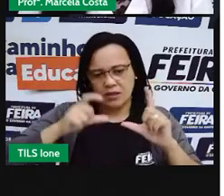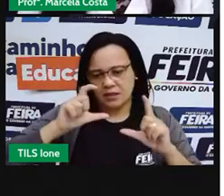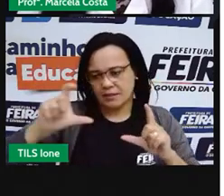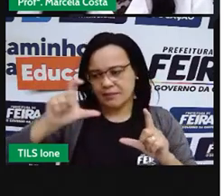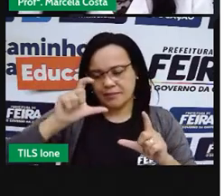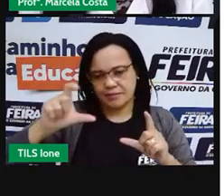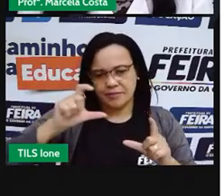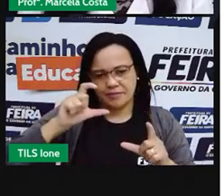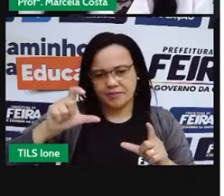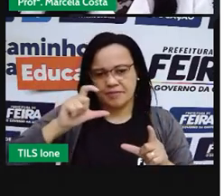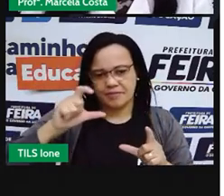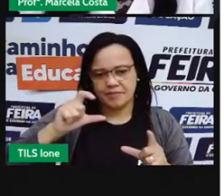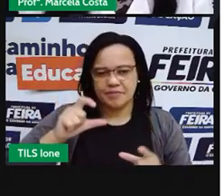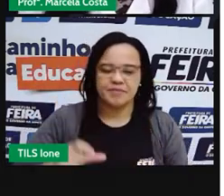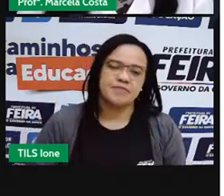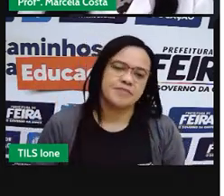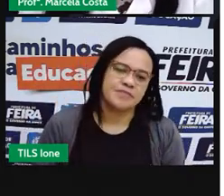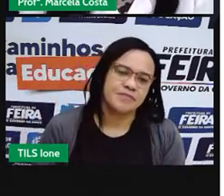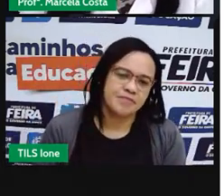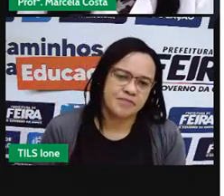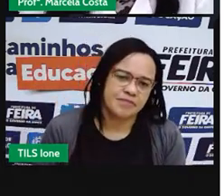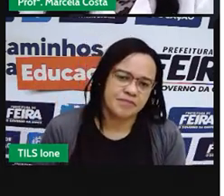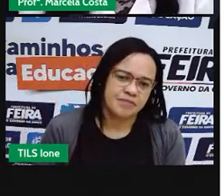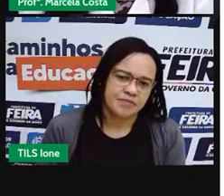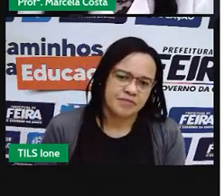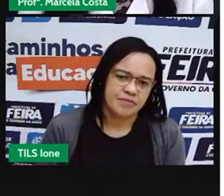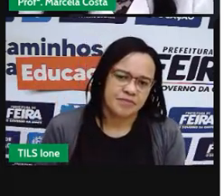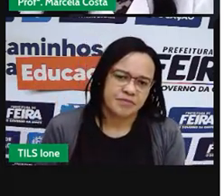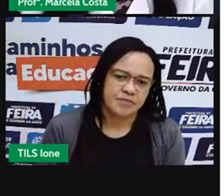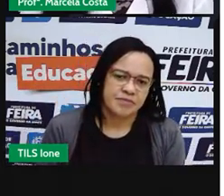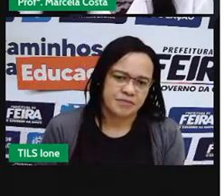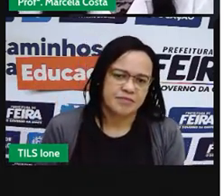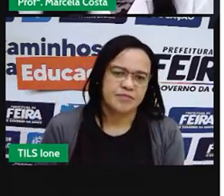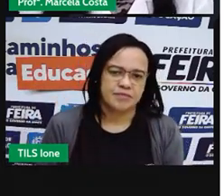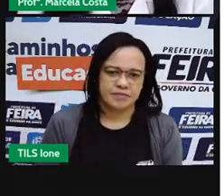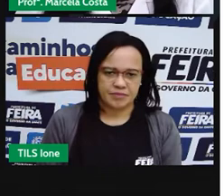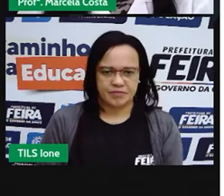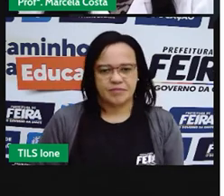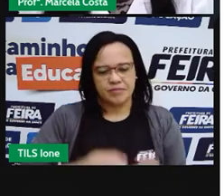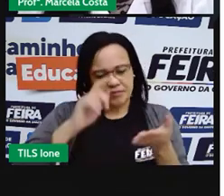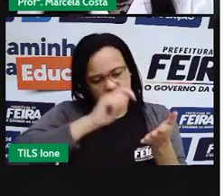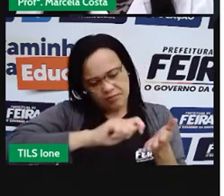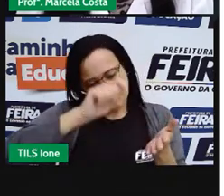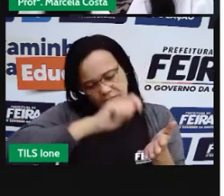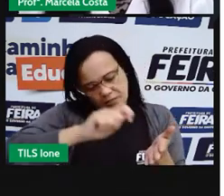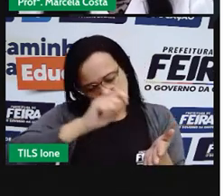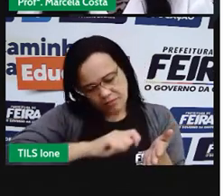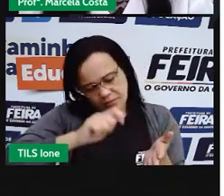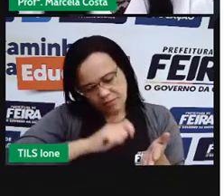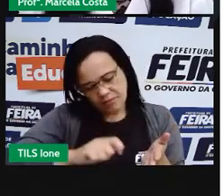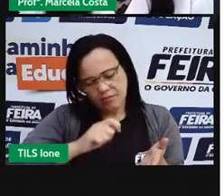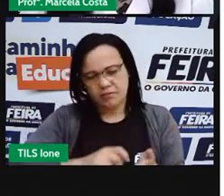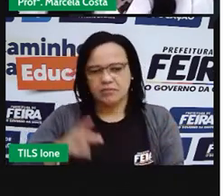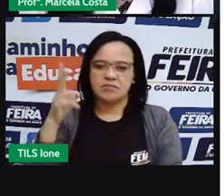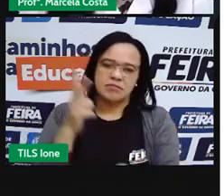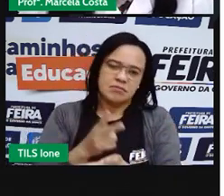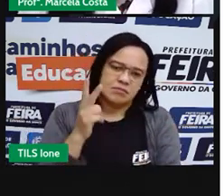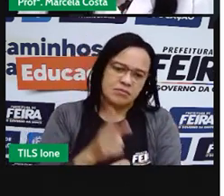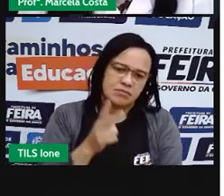com letra de forma maiúscula, você vai escrevendo do jeito que você souber, certo?